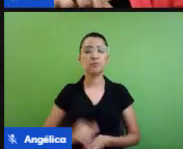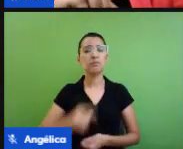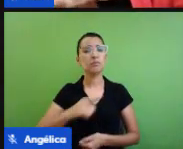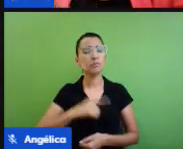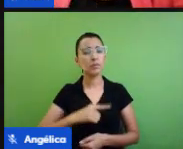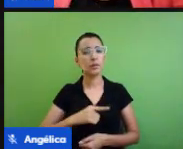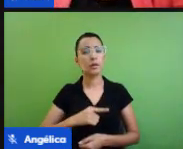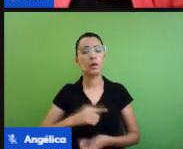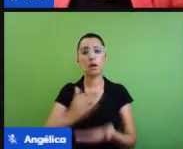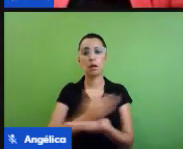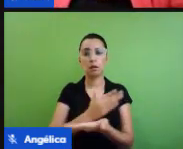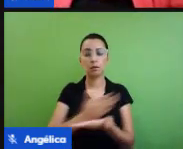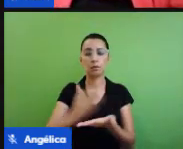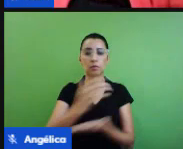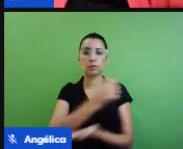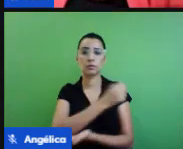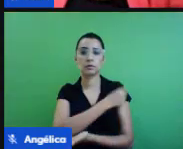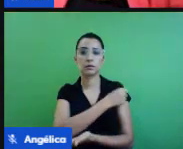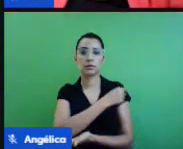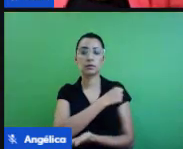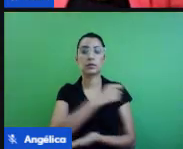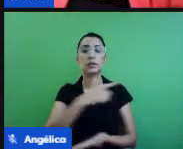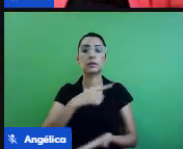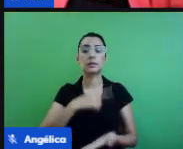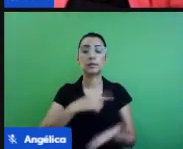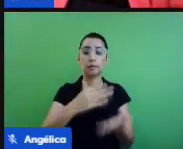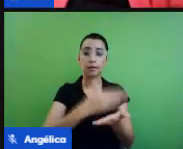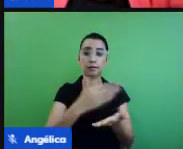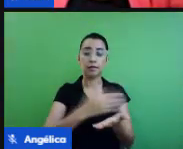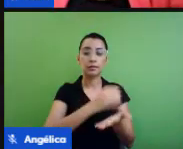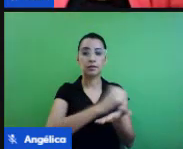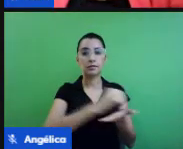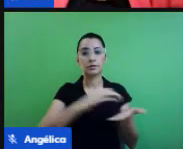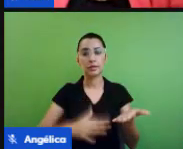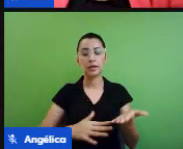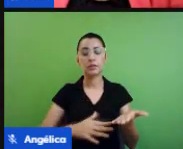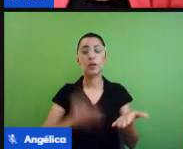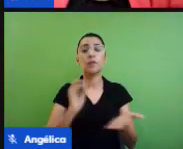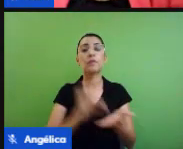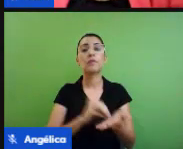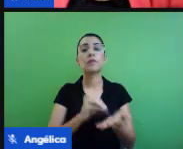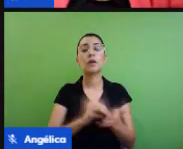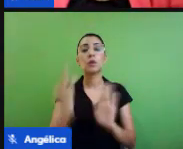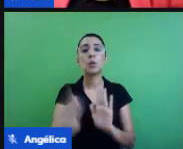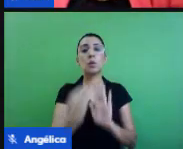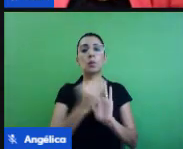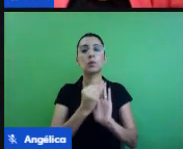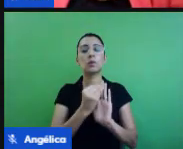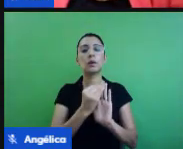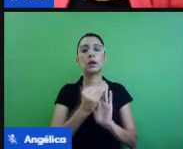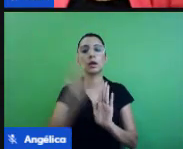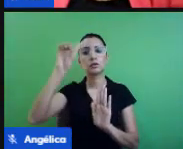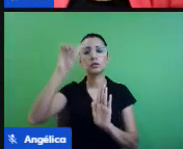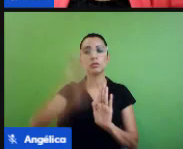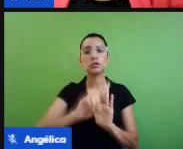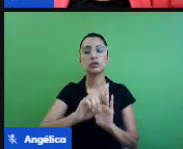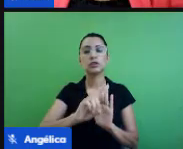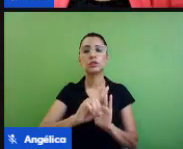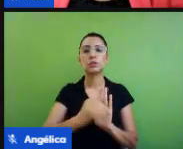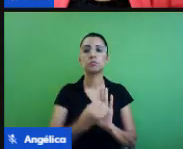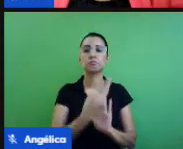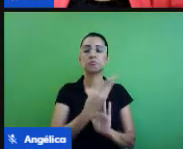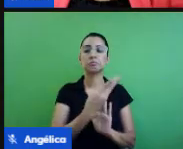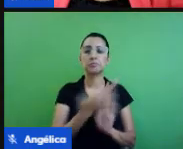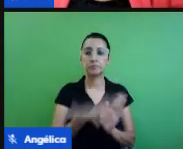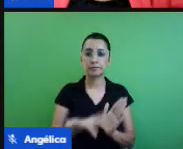ainda manda aquele caderno de atividades e falta as datas, né? Porque antes você tinha um